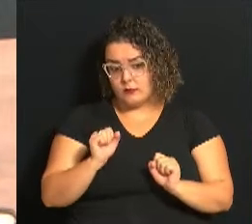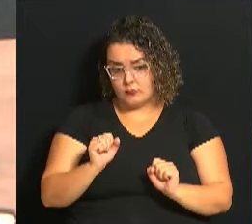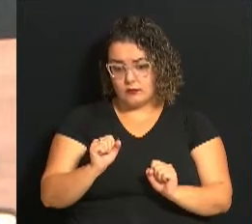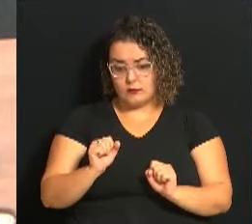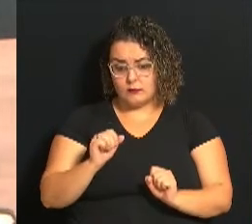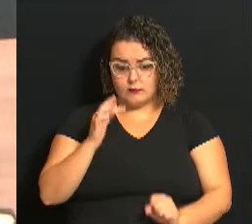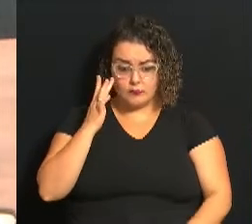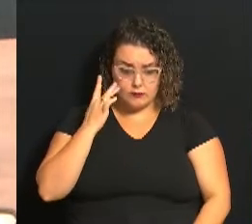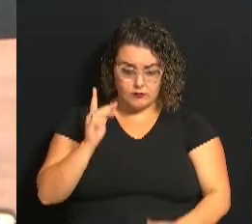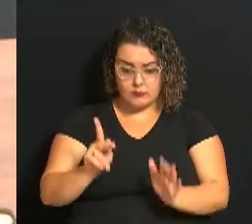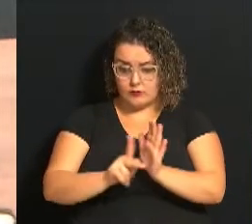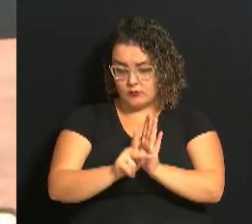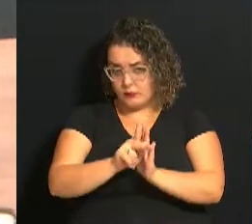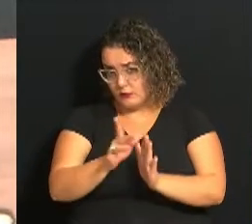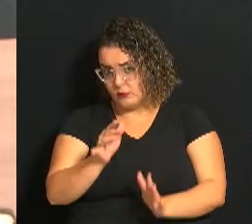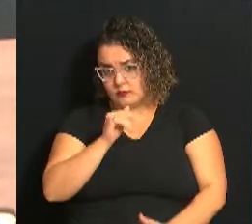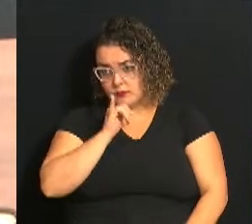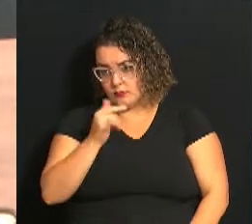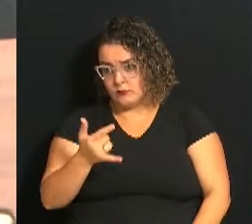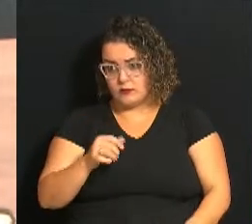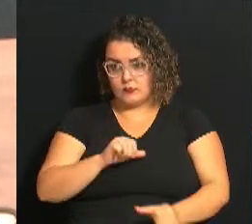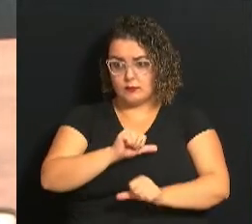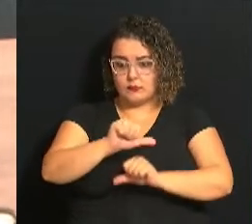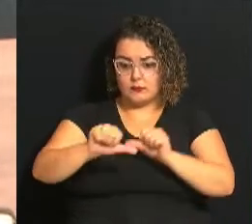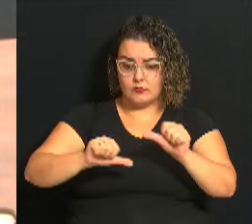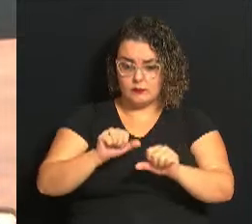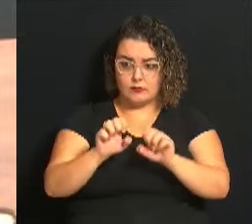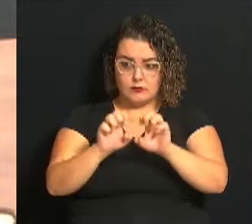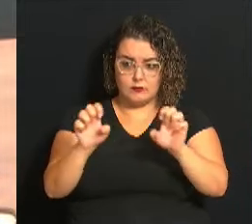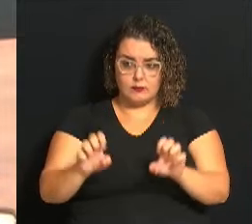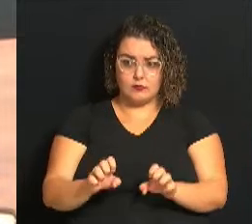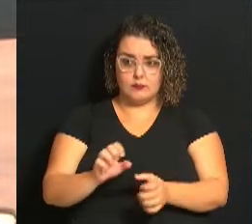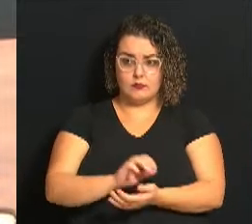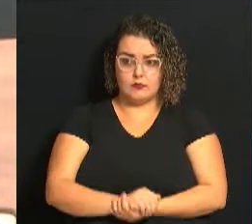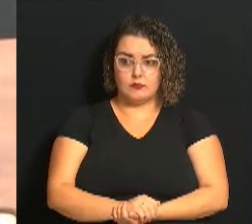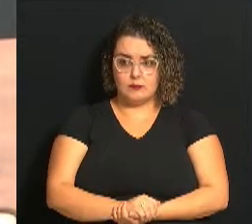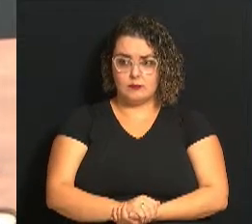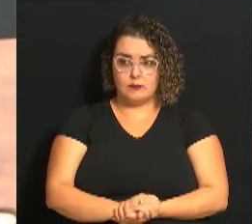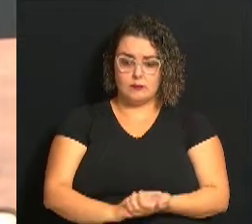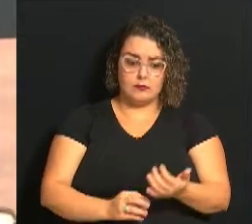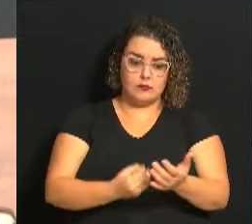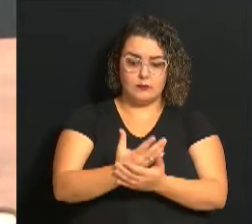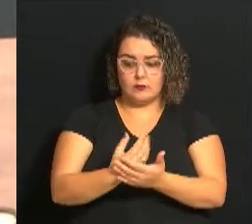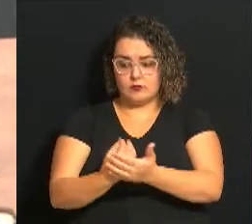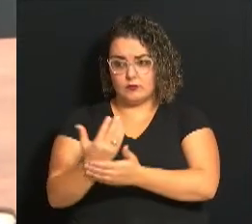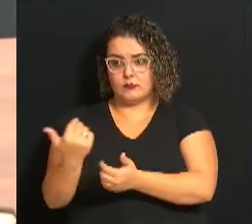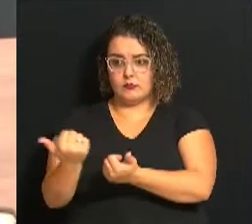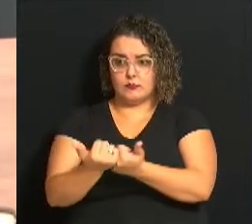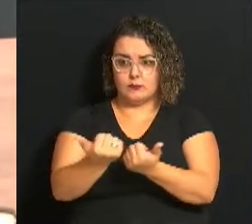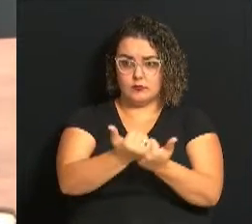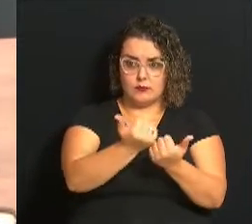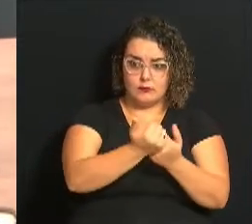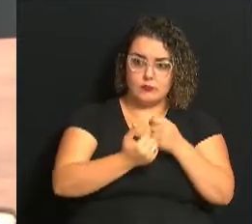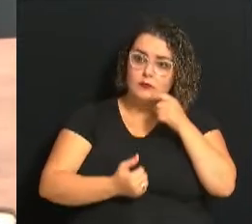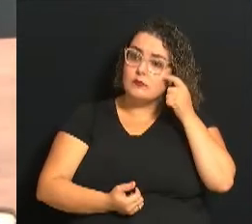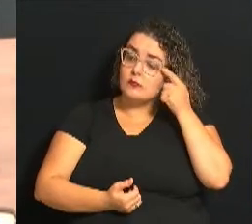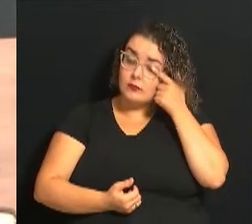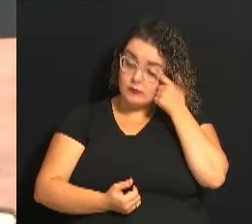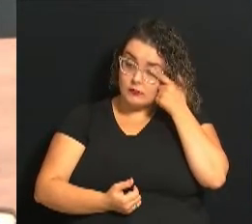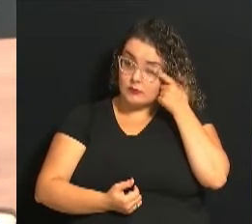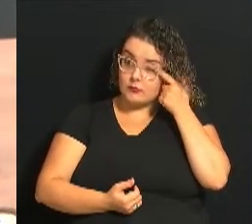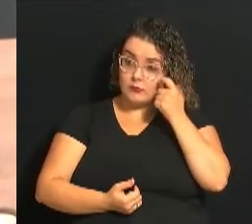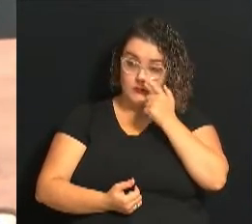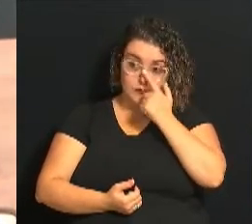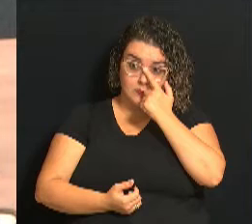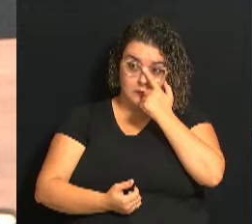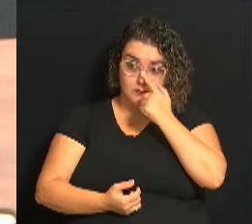projeto alterando a estrutura da secretaria, criando essa ou aquela função, e a gente vai ser objeto de crítica, inclusive